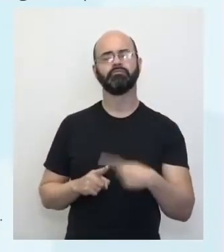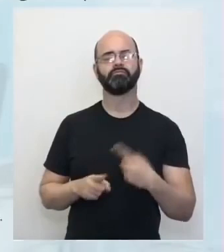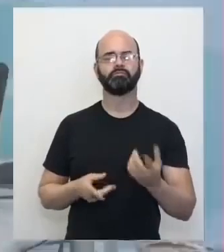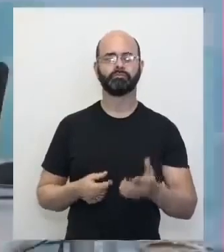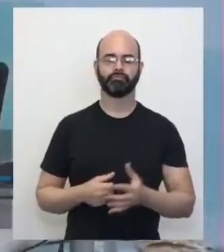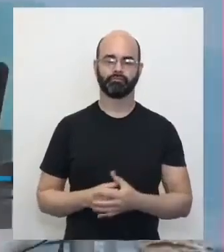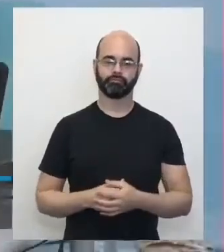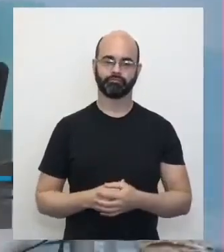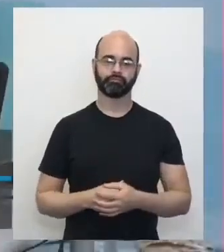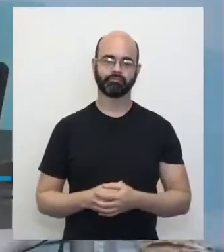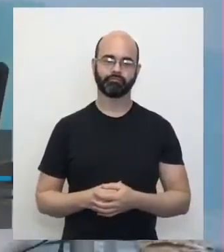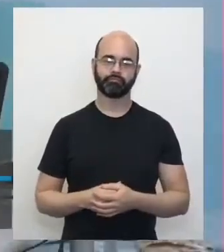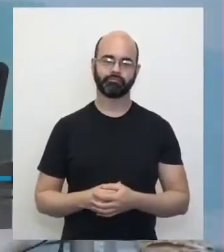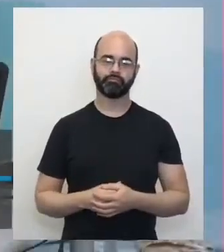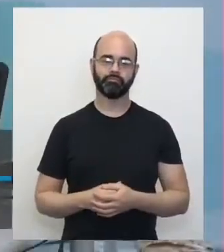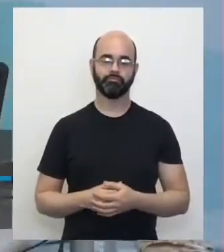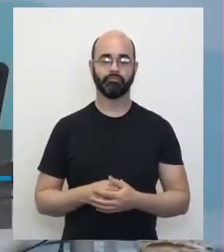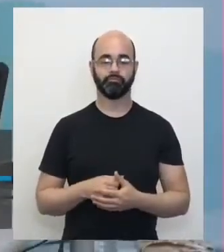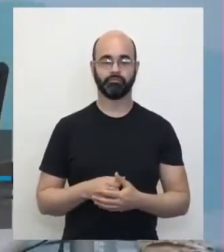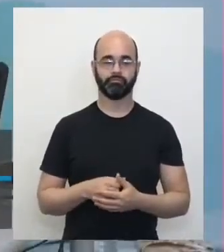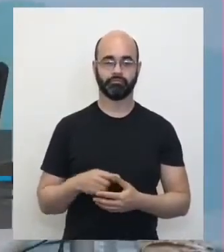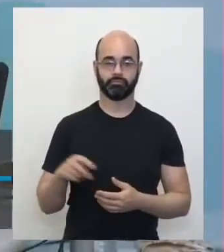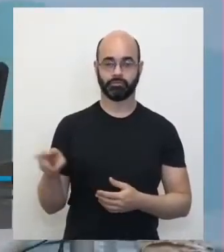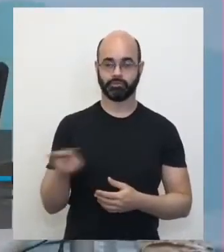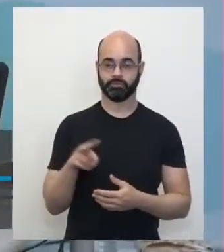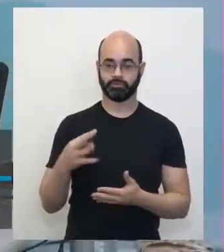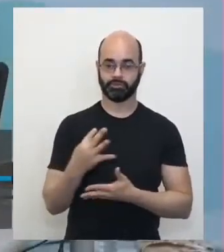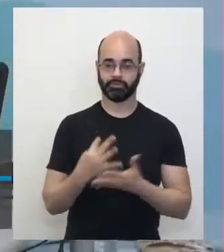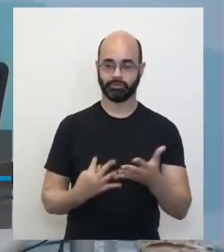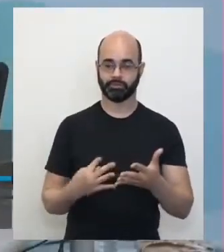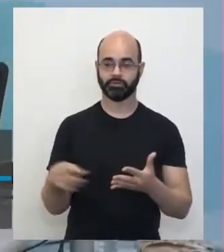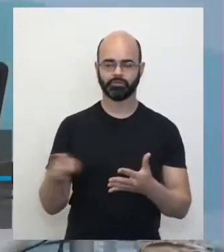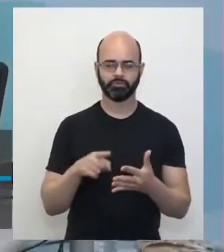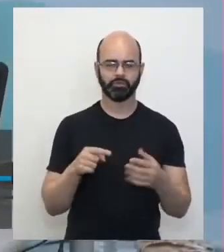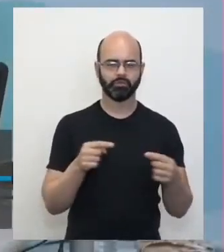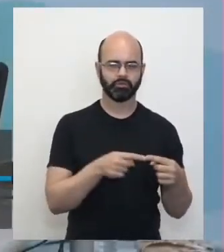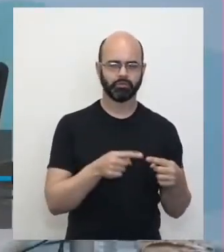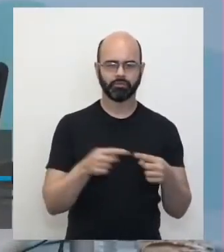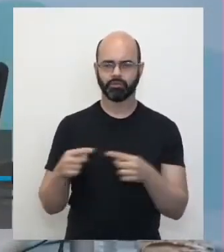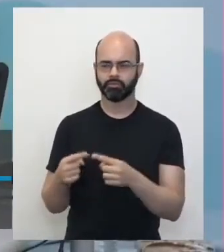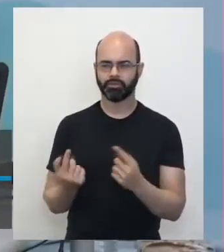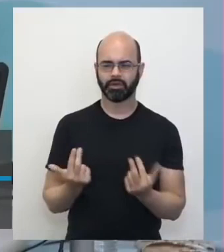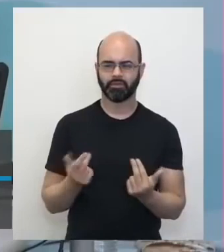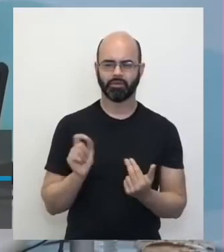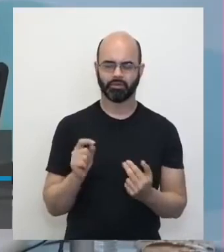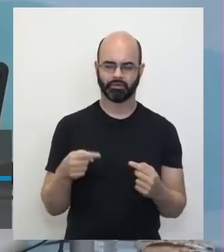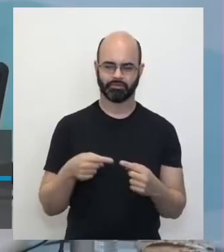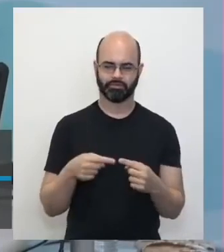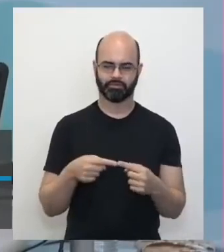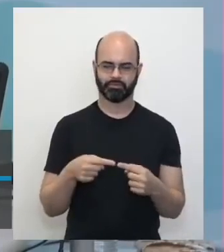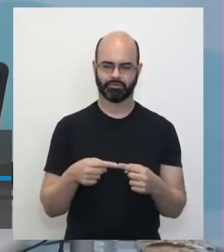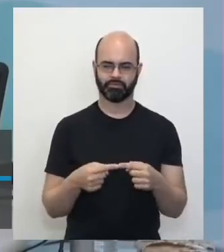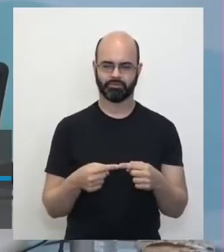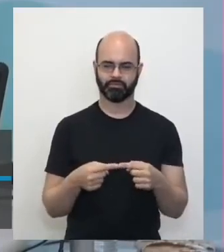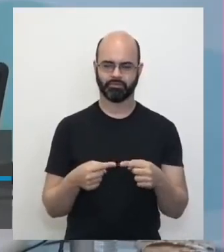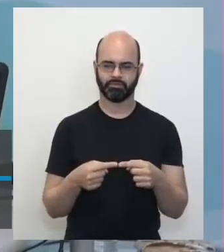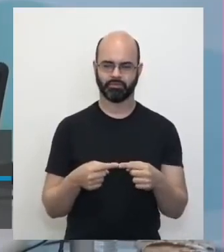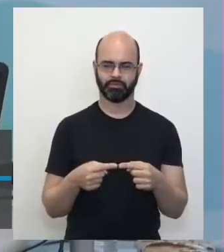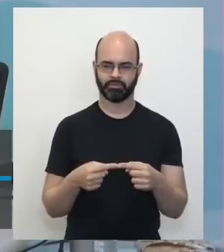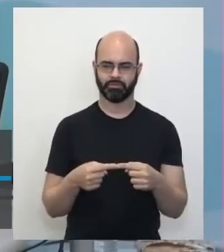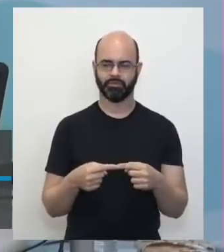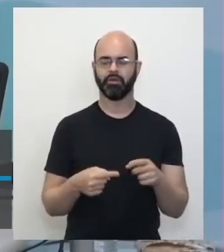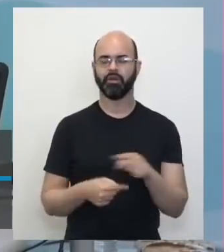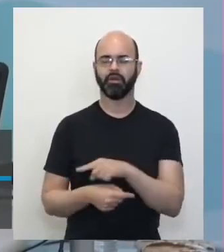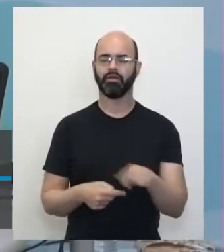Então, o que nós temos em comum nos dois textos, na segunda parte, e qual a importância desse gênero, porque